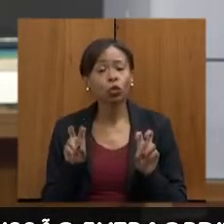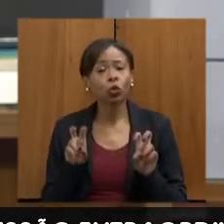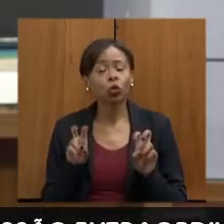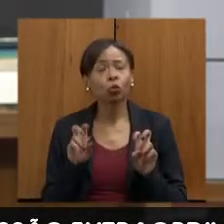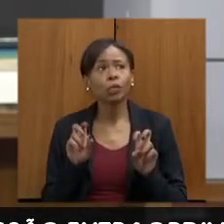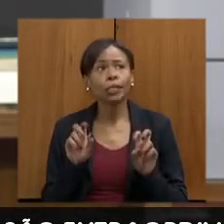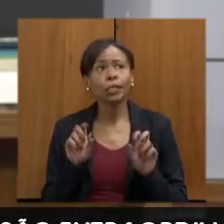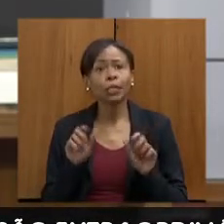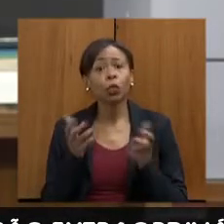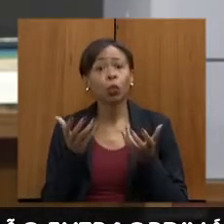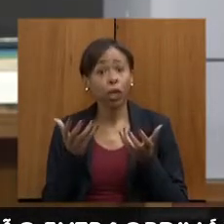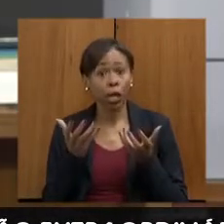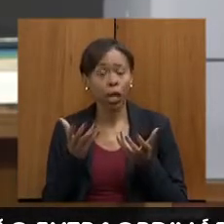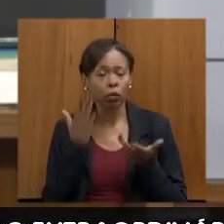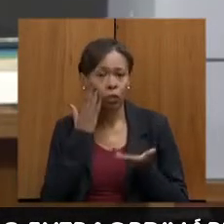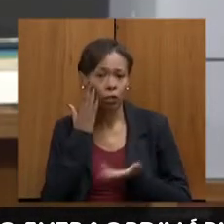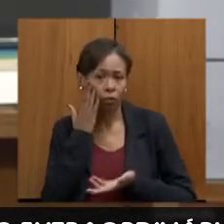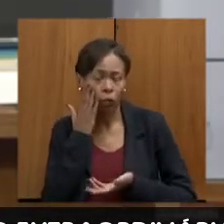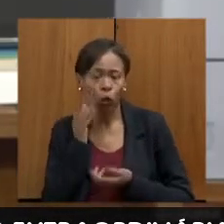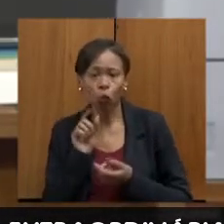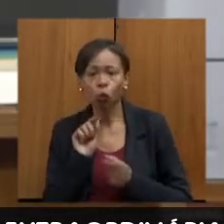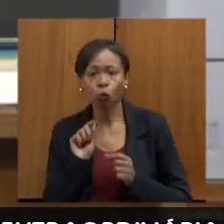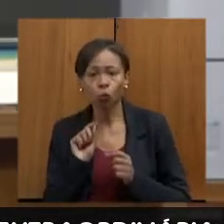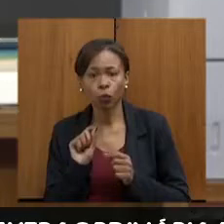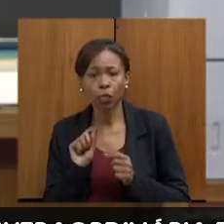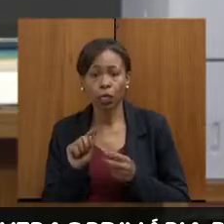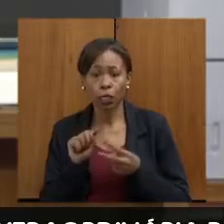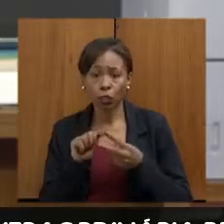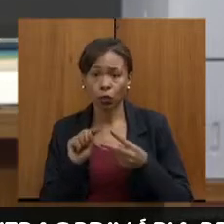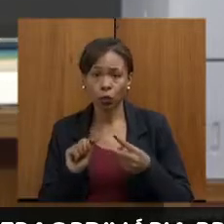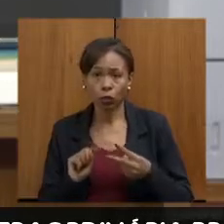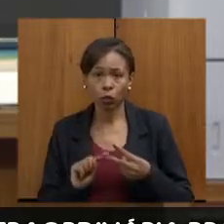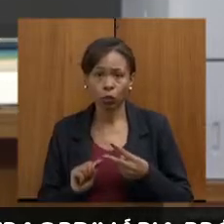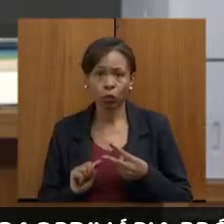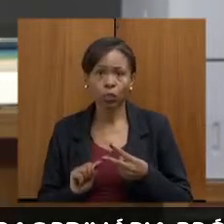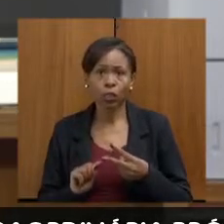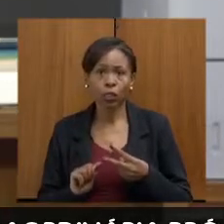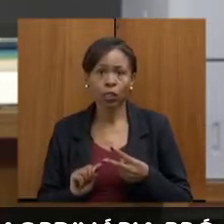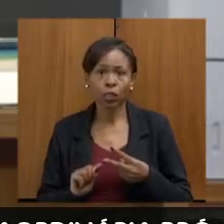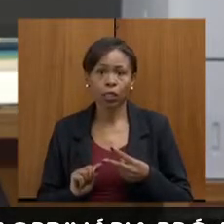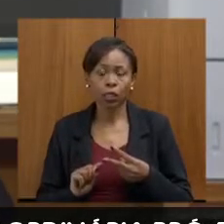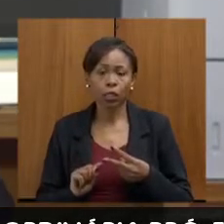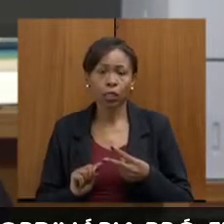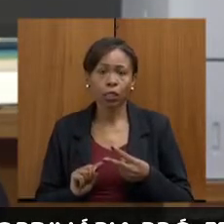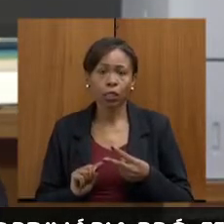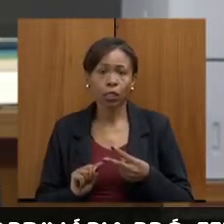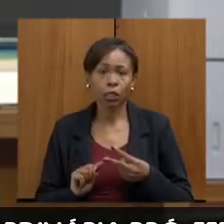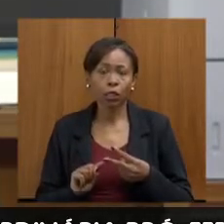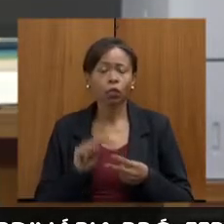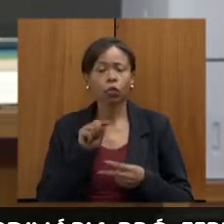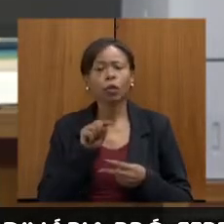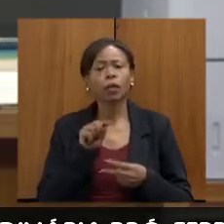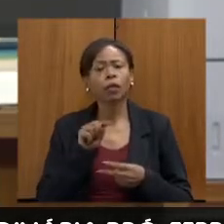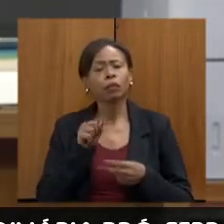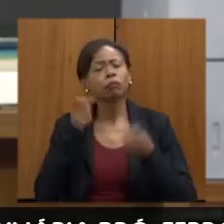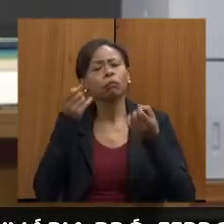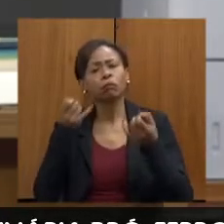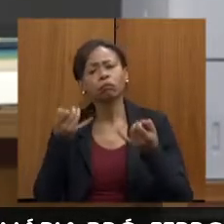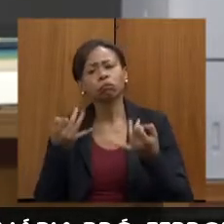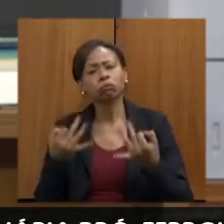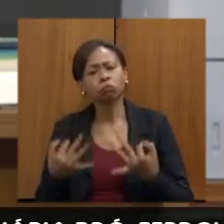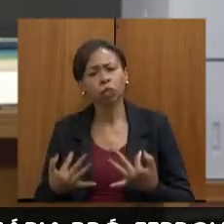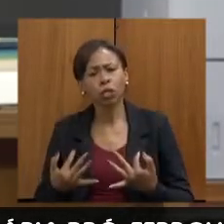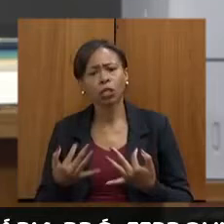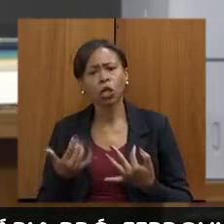que eu gostaria de tratar aqui seriam duas questões que eu gostaria de um pouco mais explicasse um pouco